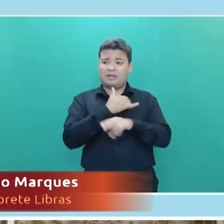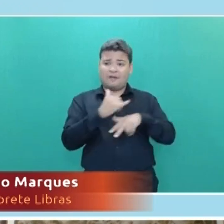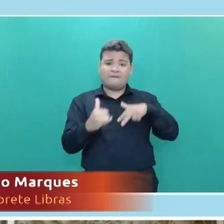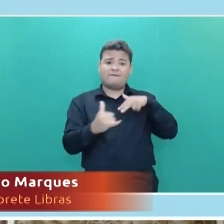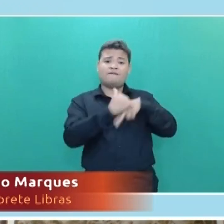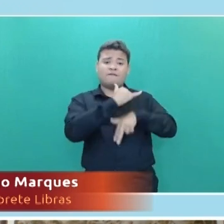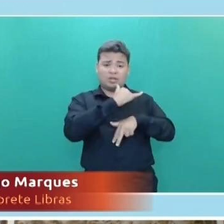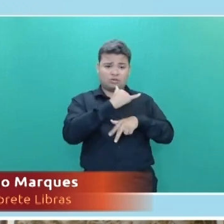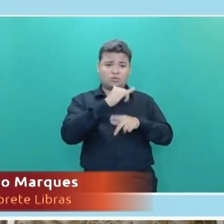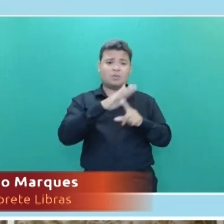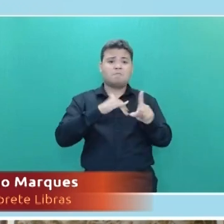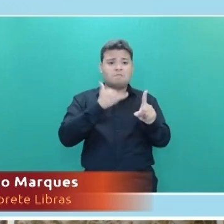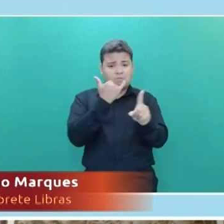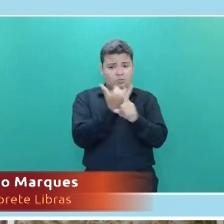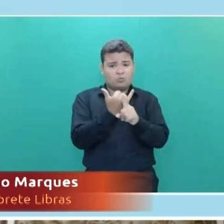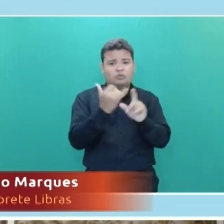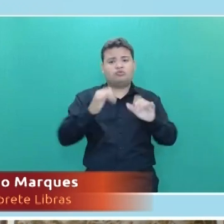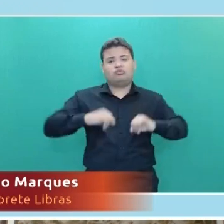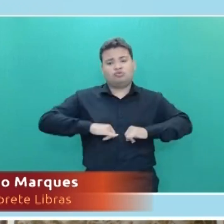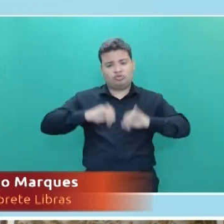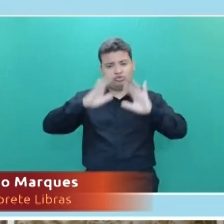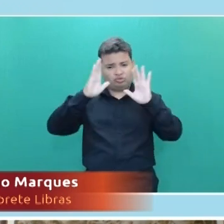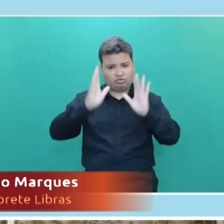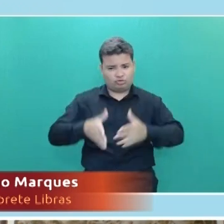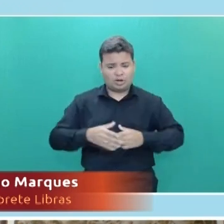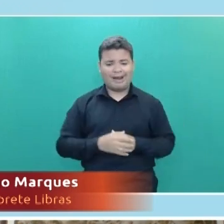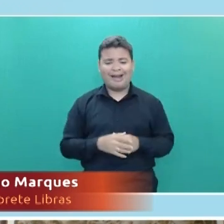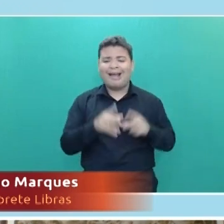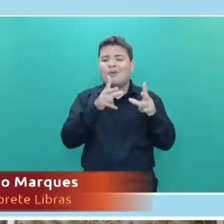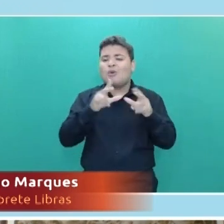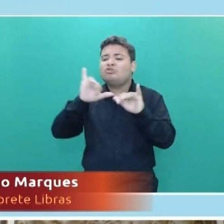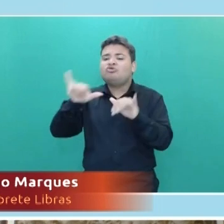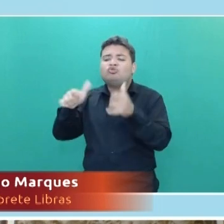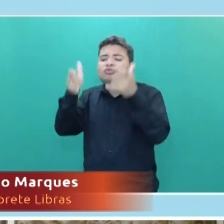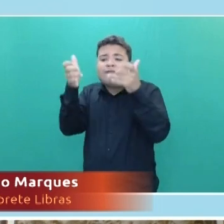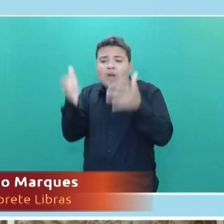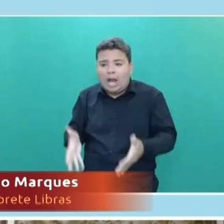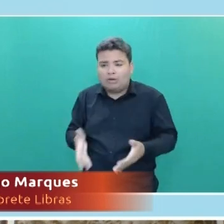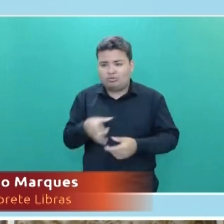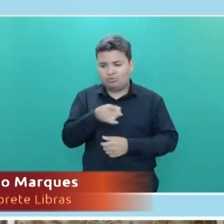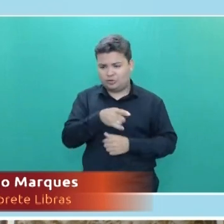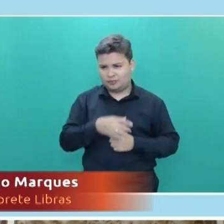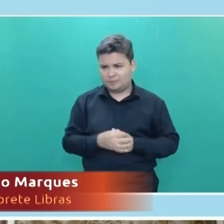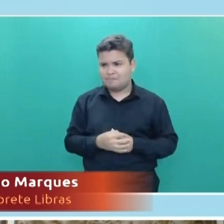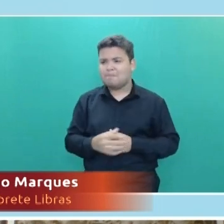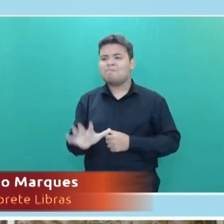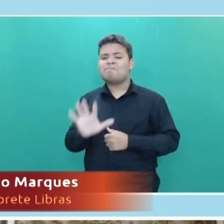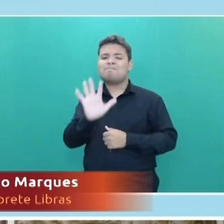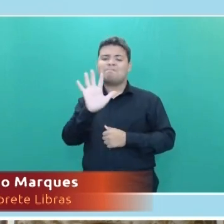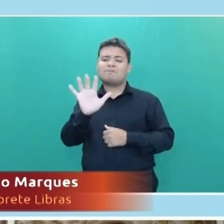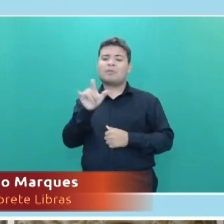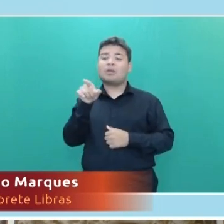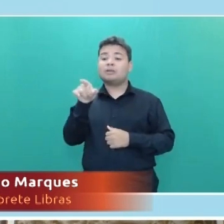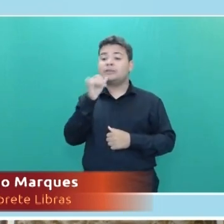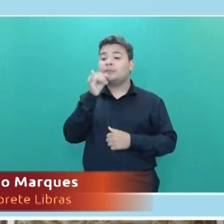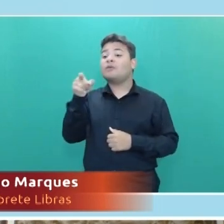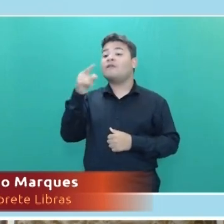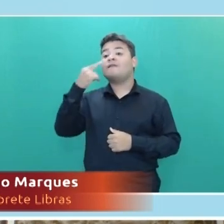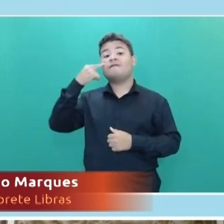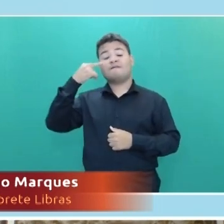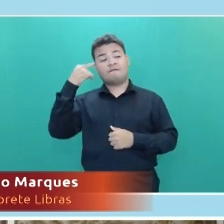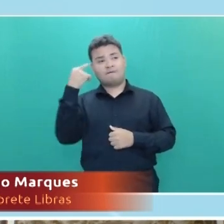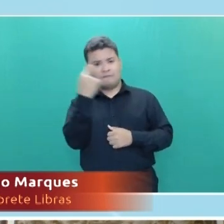poderia ser algum tipo de explicação para esse fenômeno. Como é que a senhora entende isso, né? Se a senhora vê uma relação entre